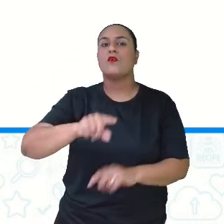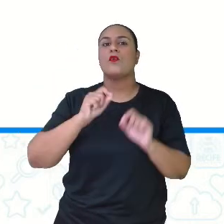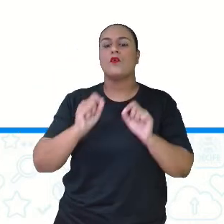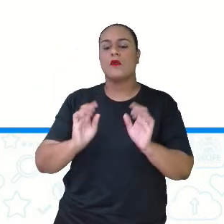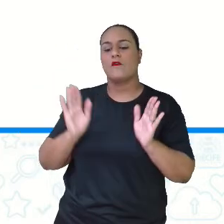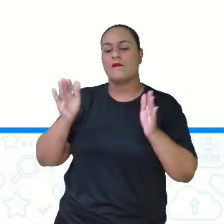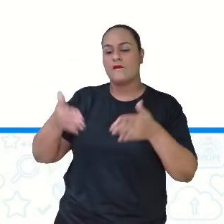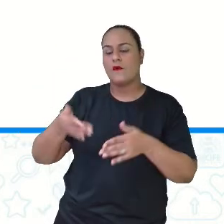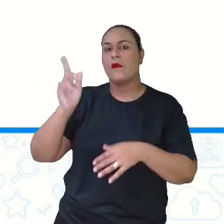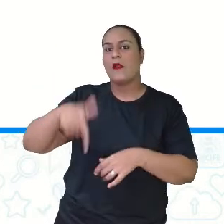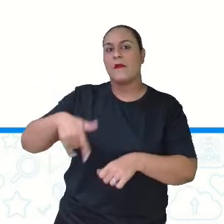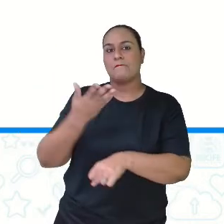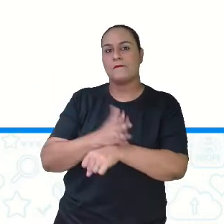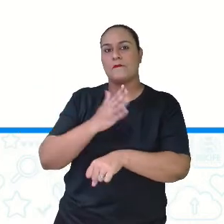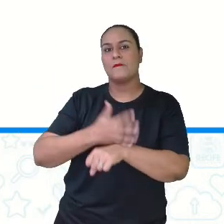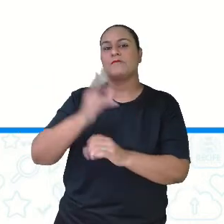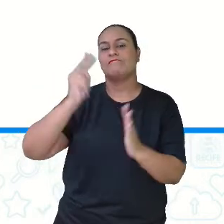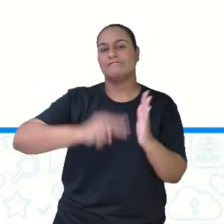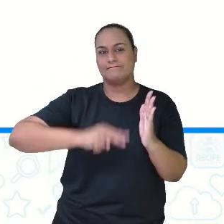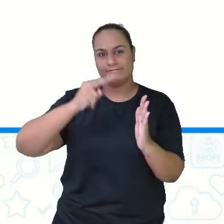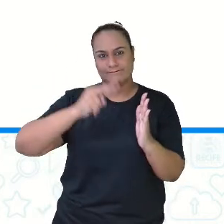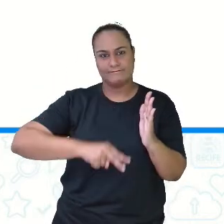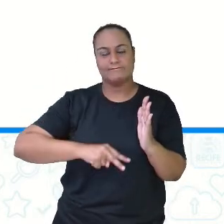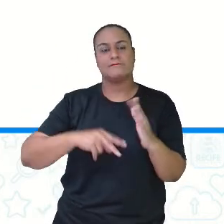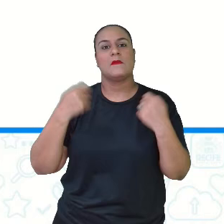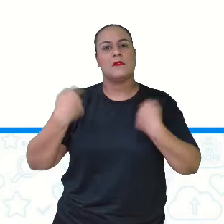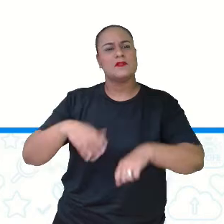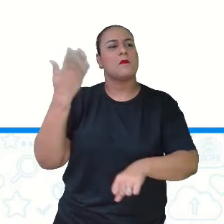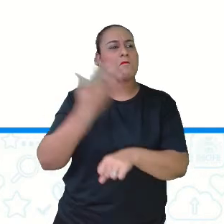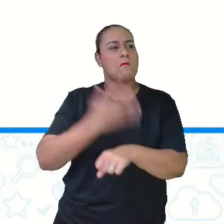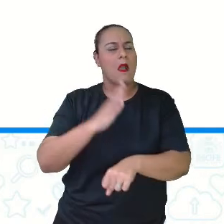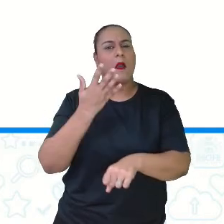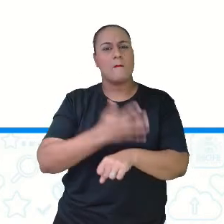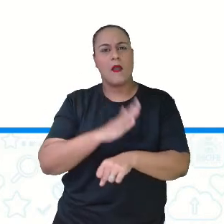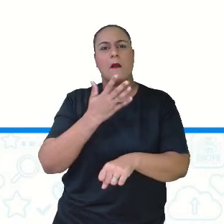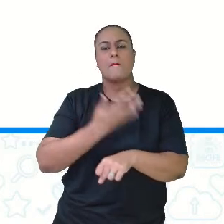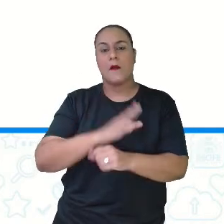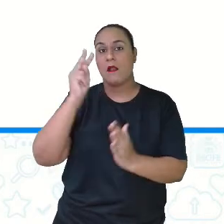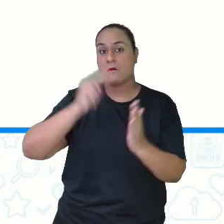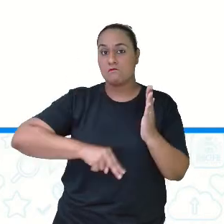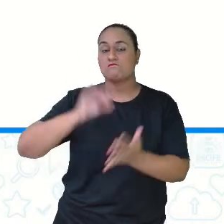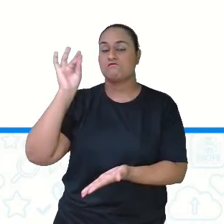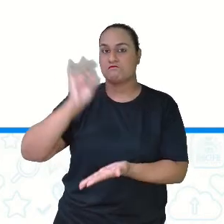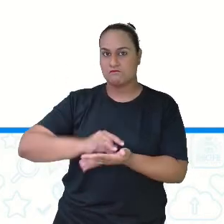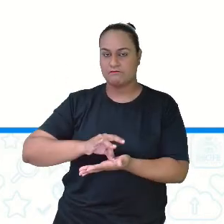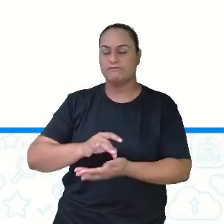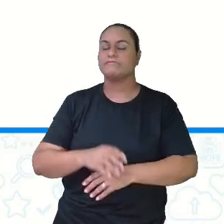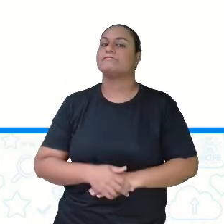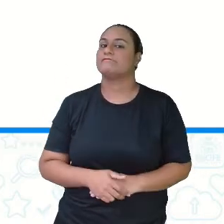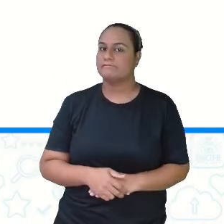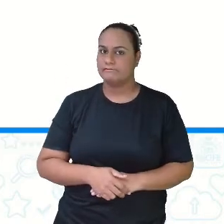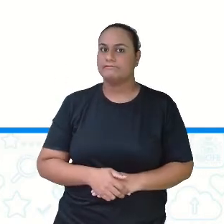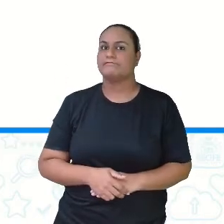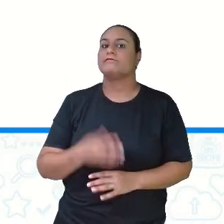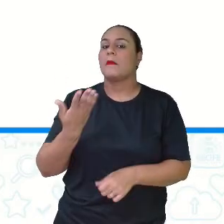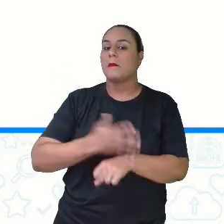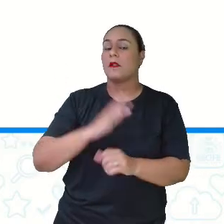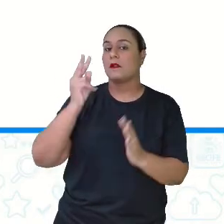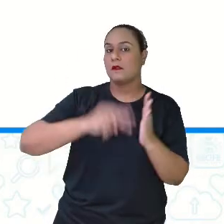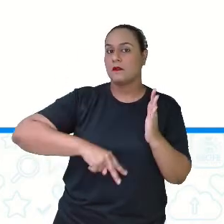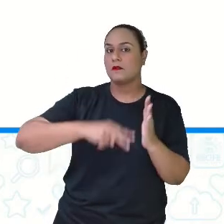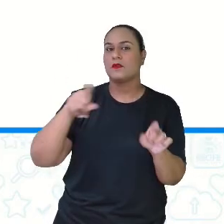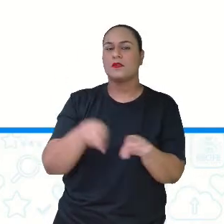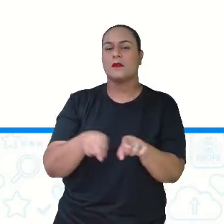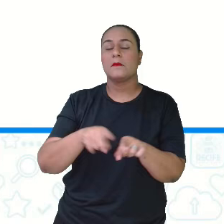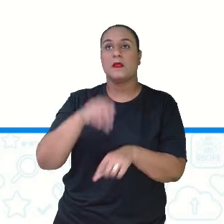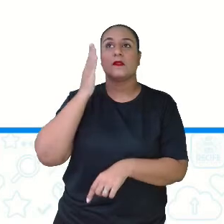é leitura. Precisamos trabalhar, precisamos treinar, precisamos ler. Então, leitura e compreensão do texto, porque